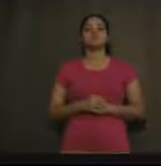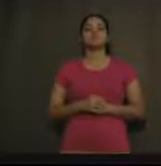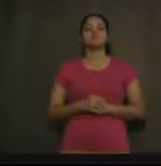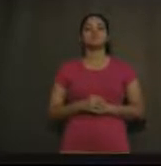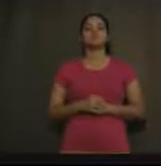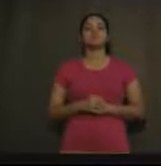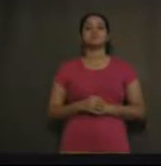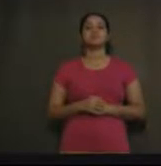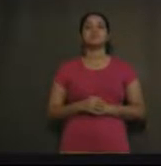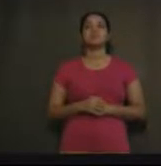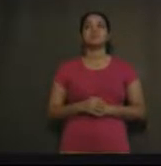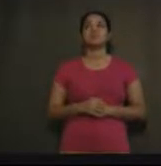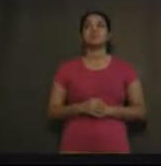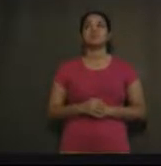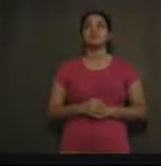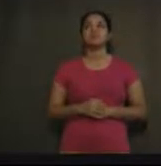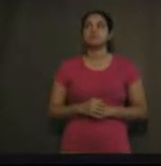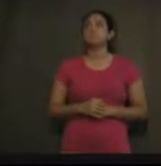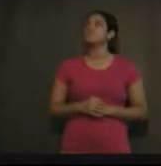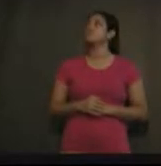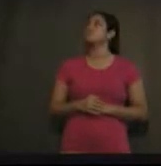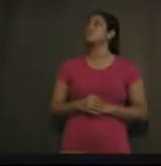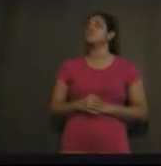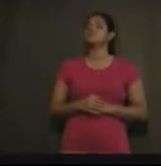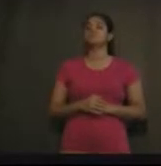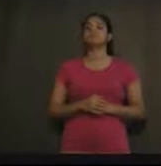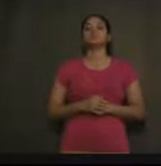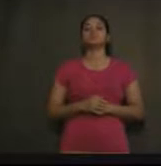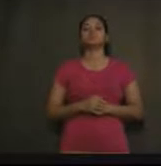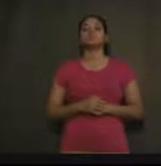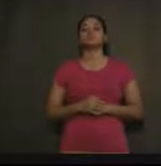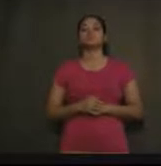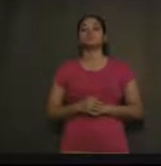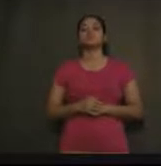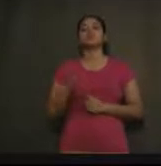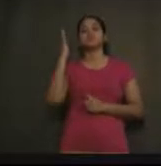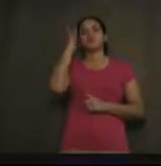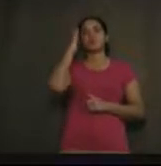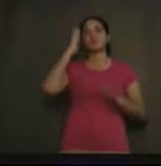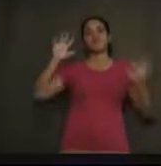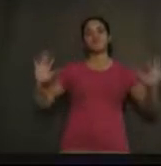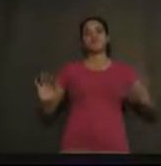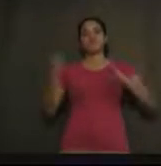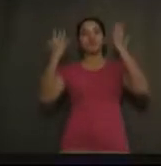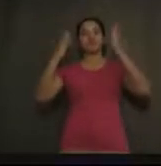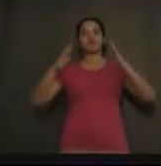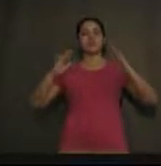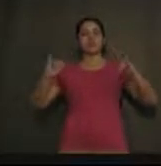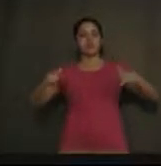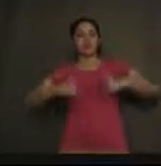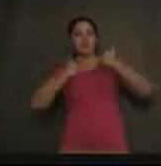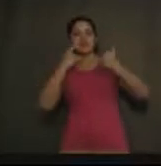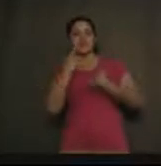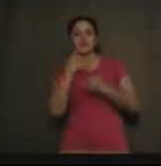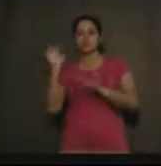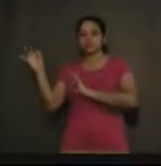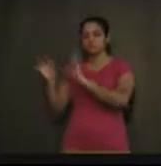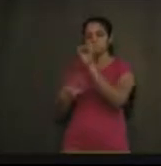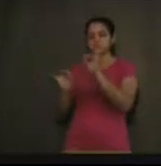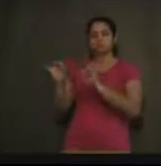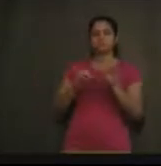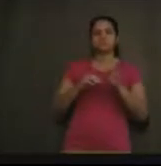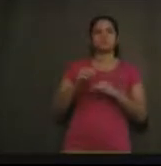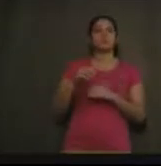um aniversário de um monarca reinante, as preparações para a comemoração tiveram início